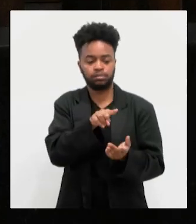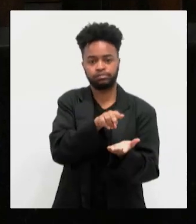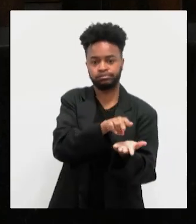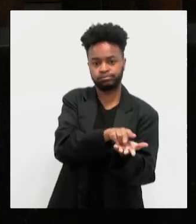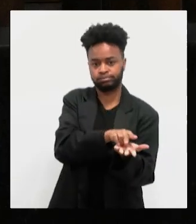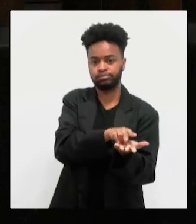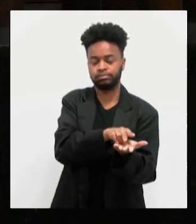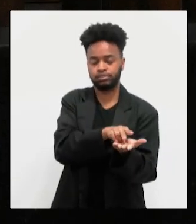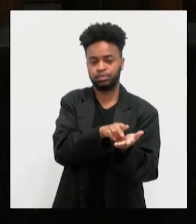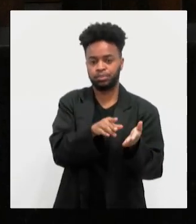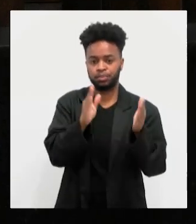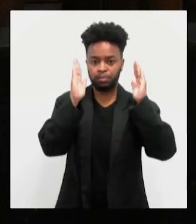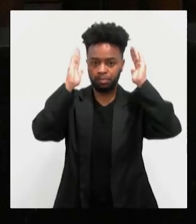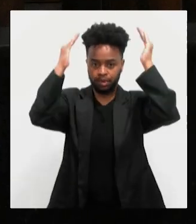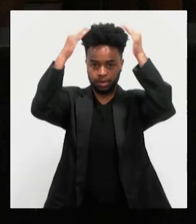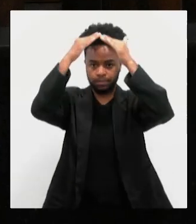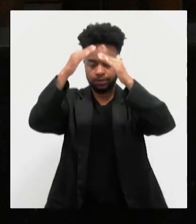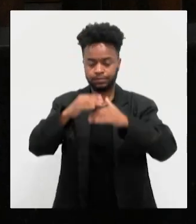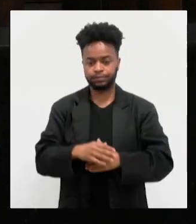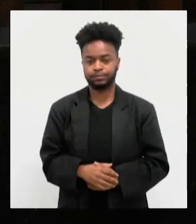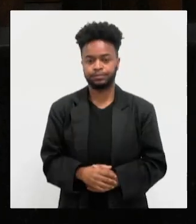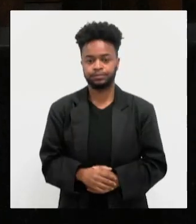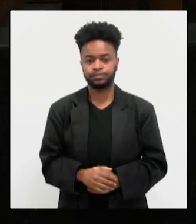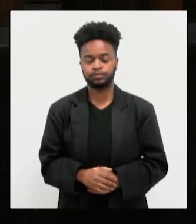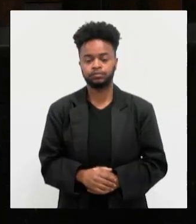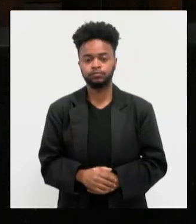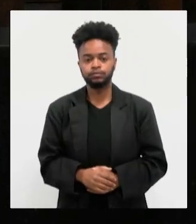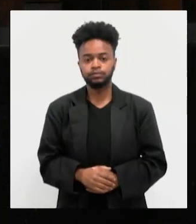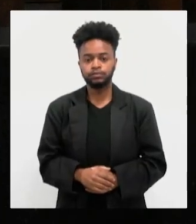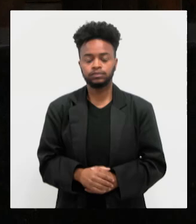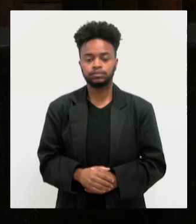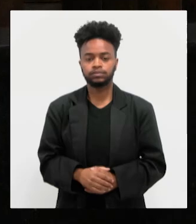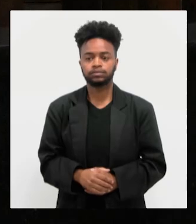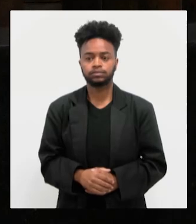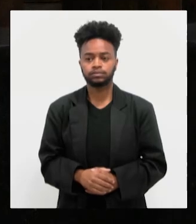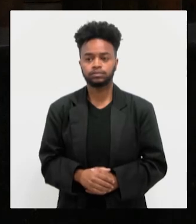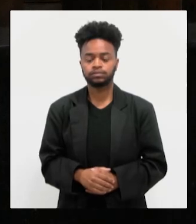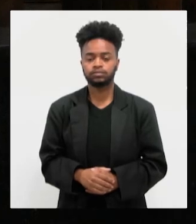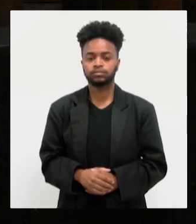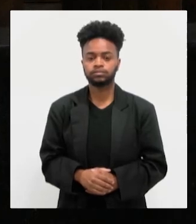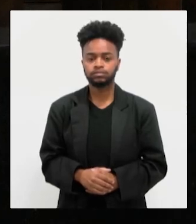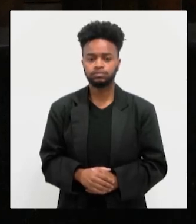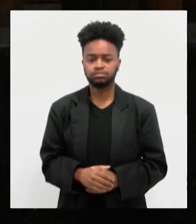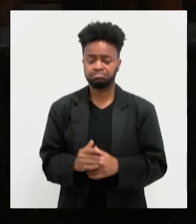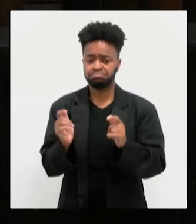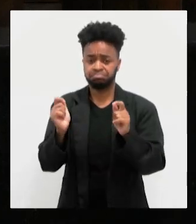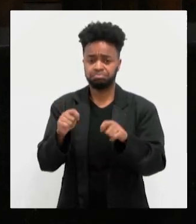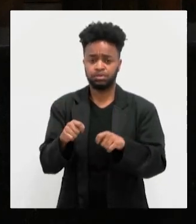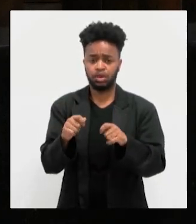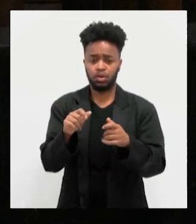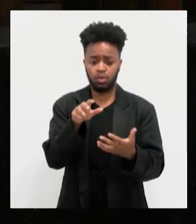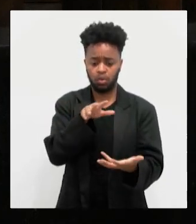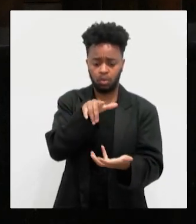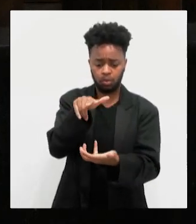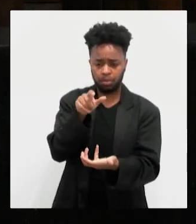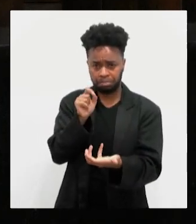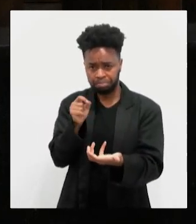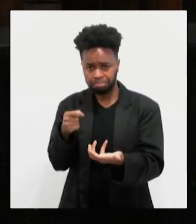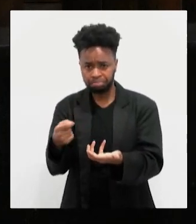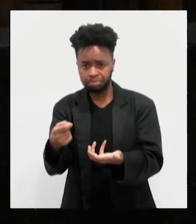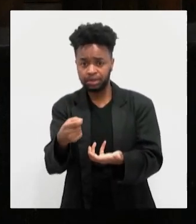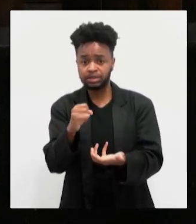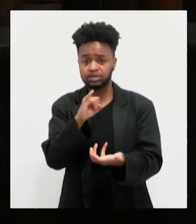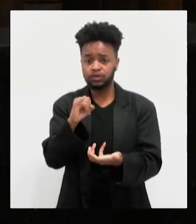adeus. É possível que em todas as partes do mundo, se você quiser comprar